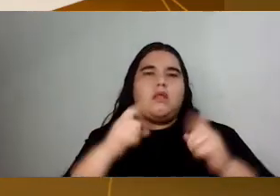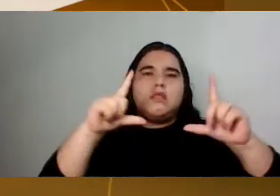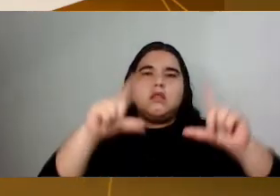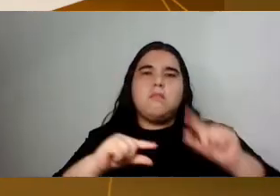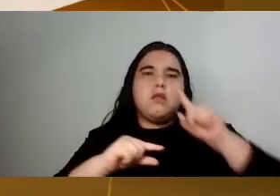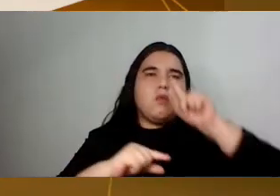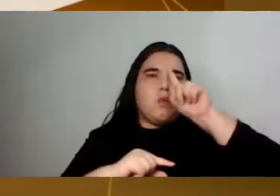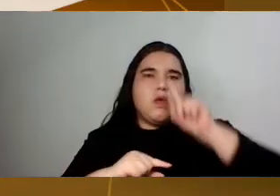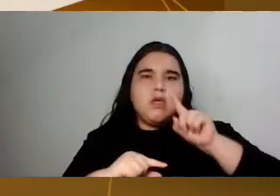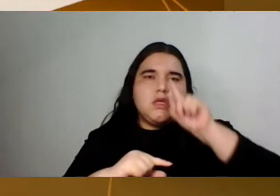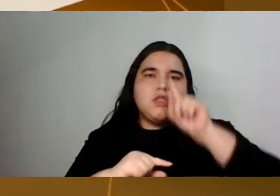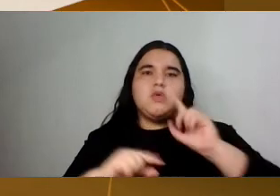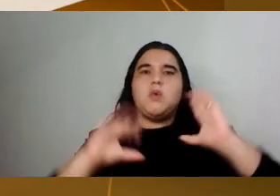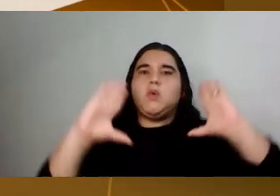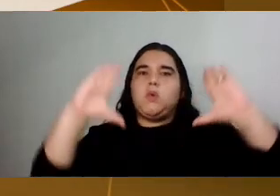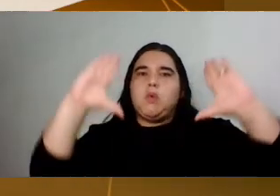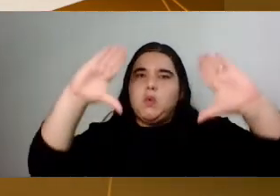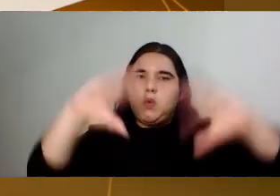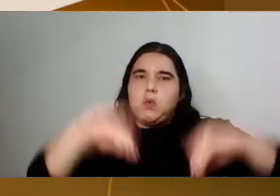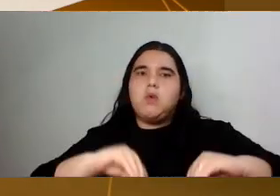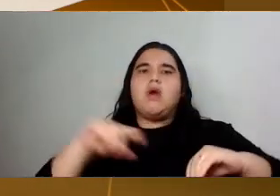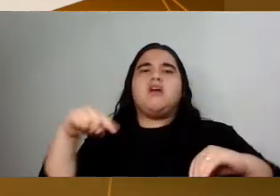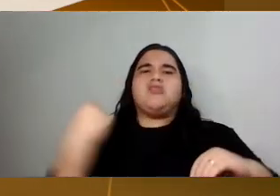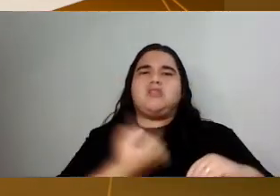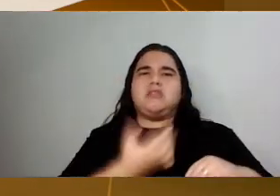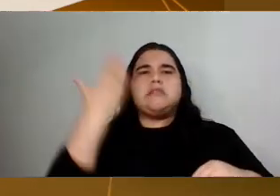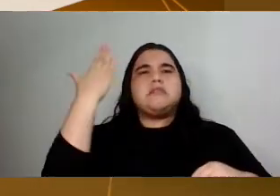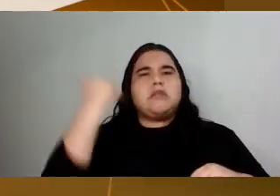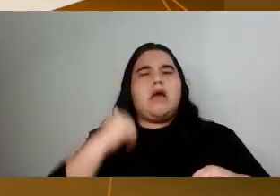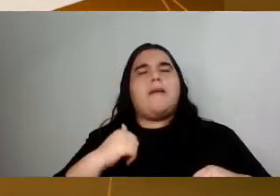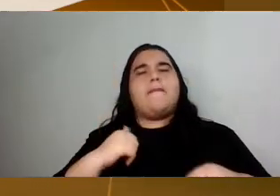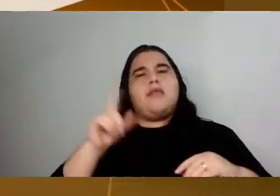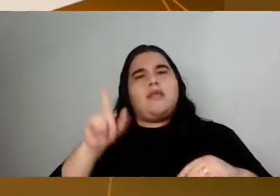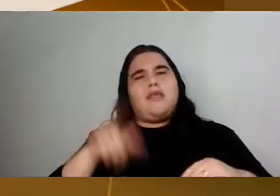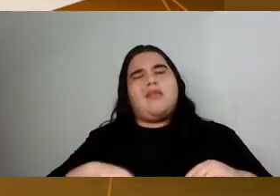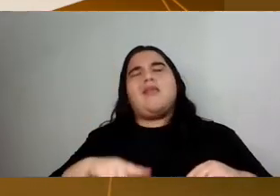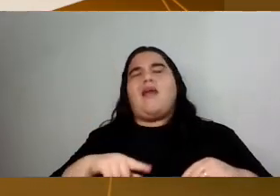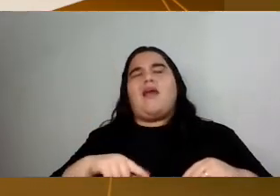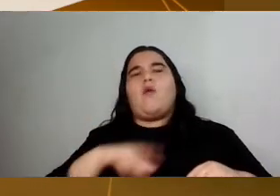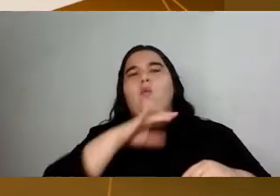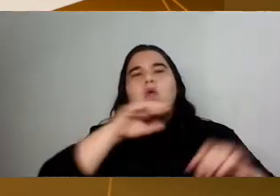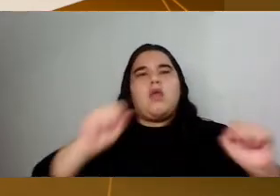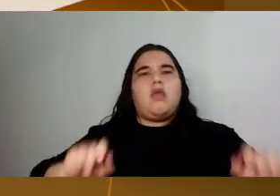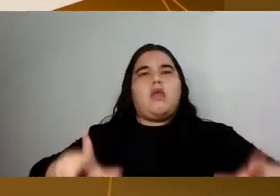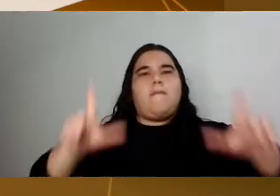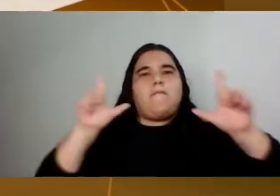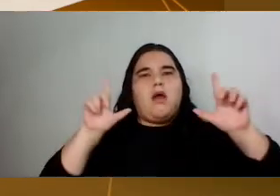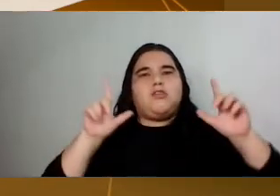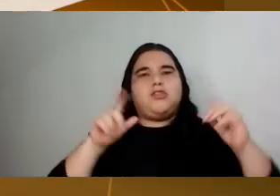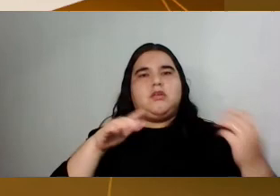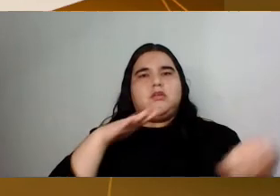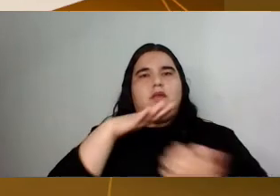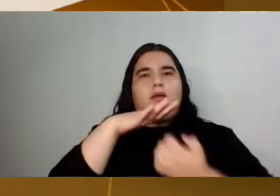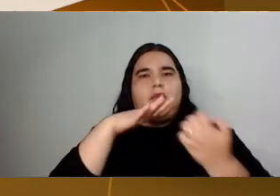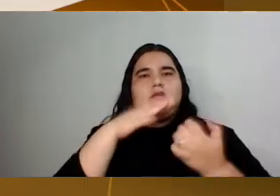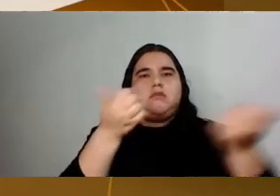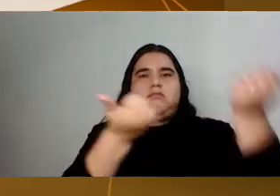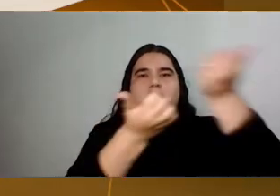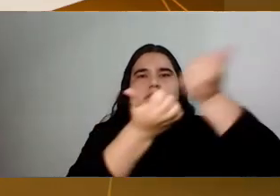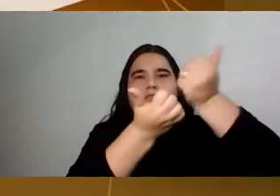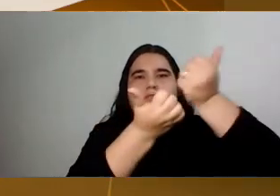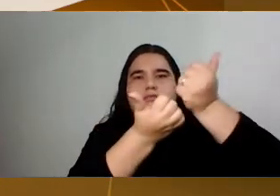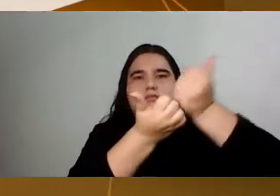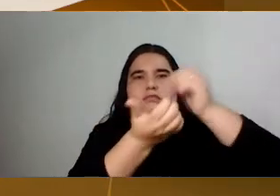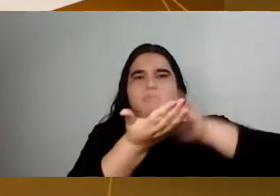O desligamento desse a gente sabe como é prejudicial para a imagem da empresa. E eu acho que nesses últimos pontos é os que melhor se adequam,